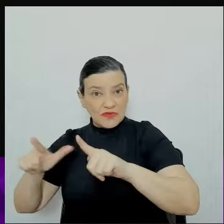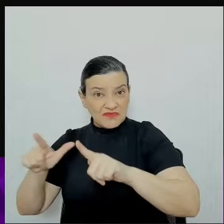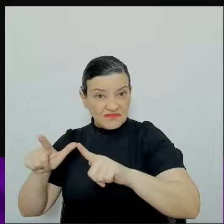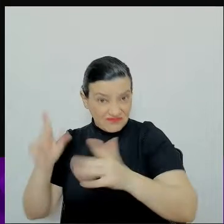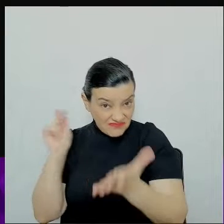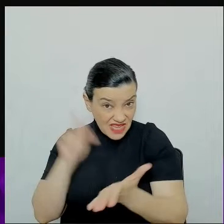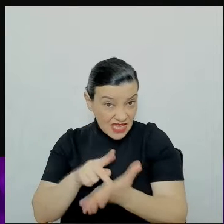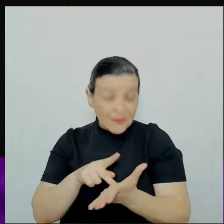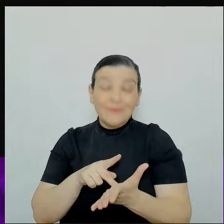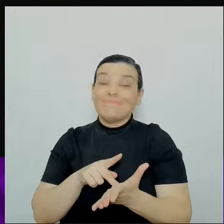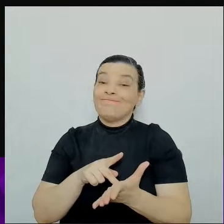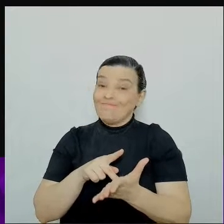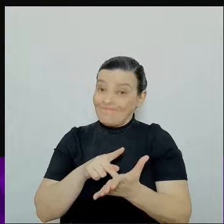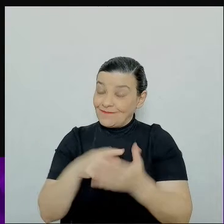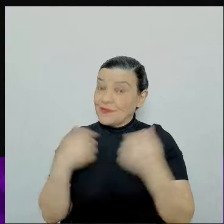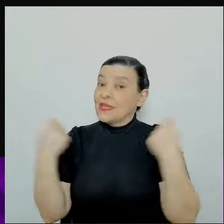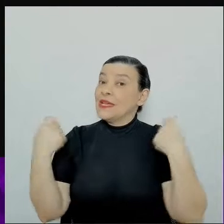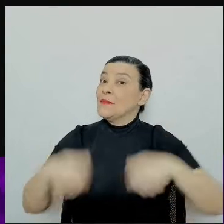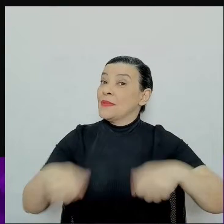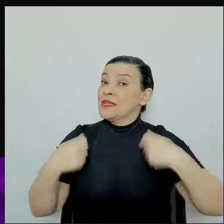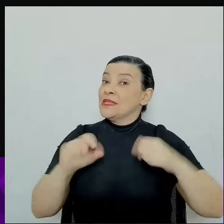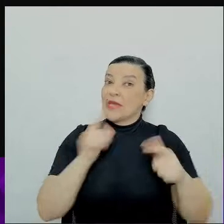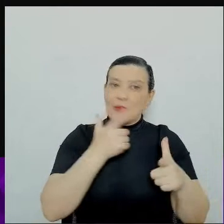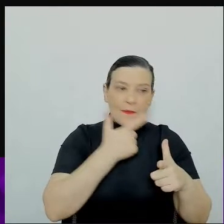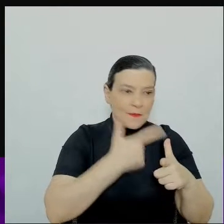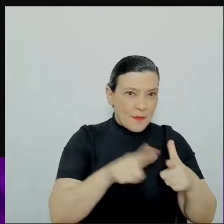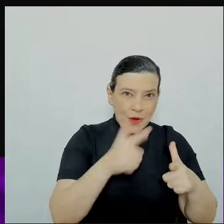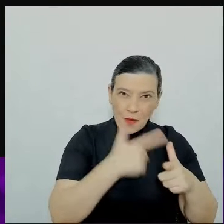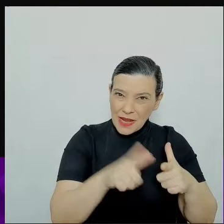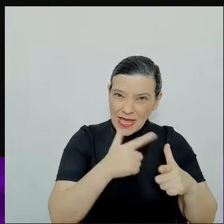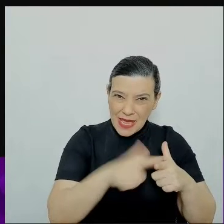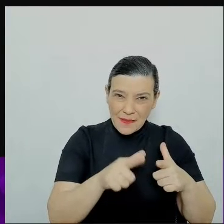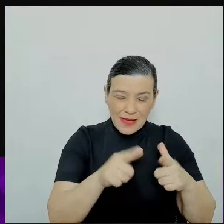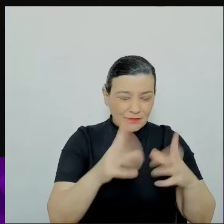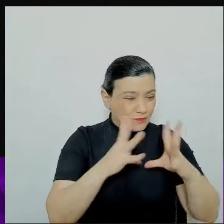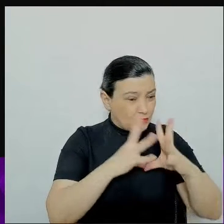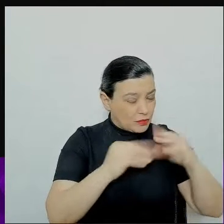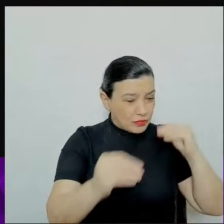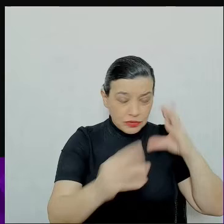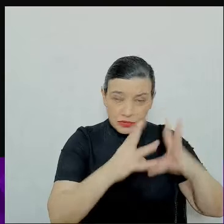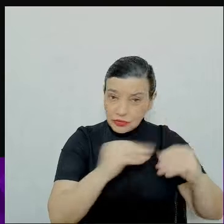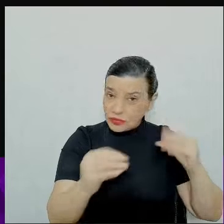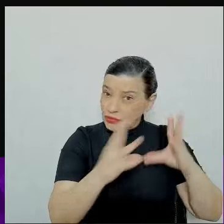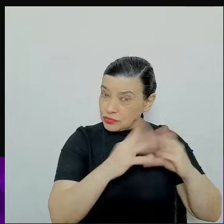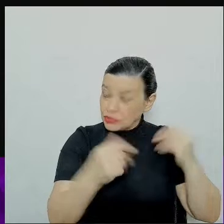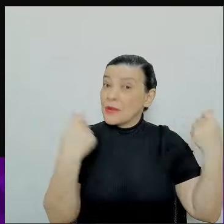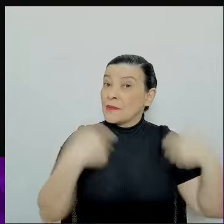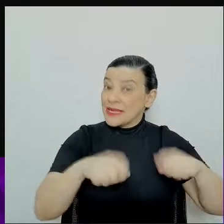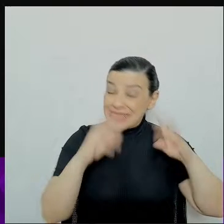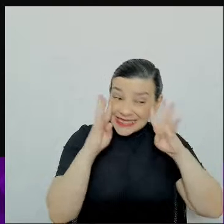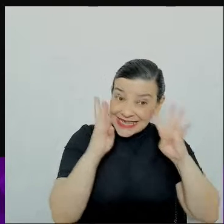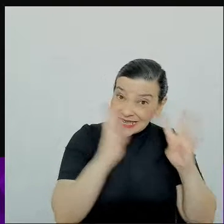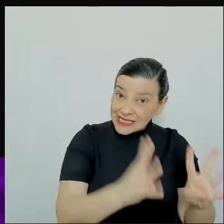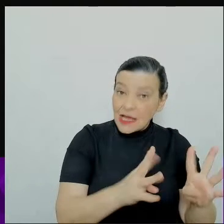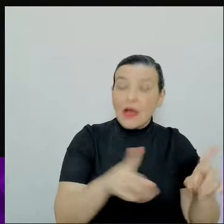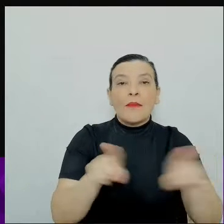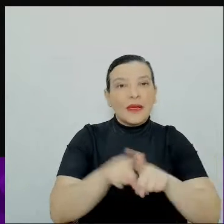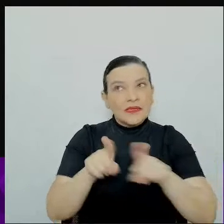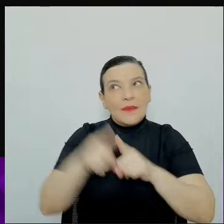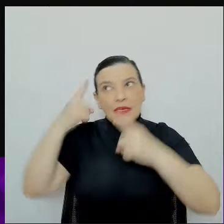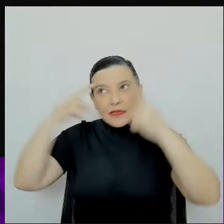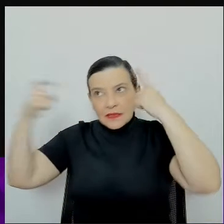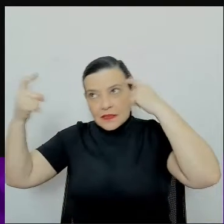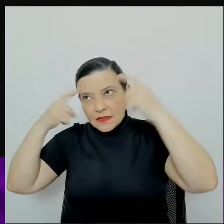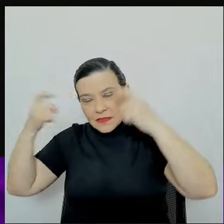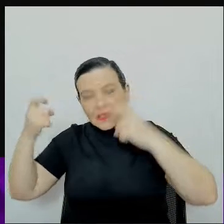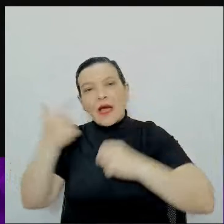gente precisa ficar muito boa na resolução de problemas, não sobre não ter problemas. Então, parem para pensar nesse ponto. Então, se a gente conhece o nosso